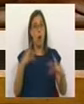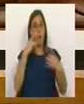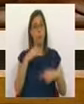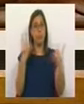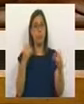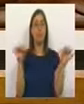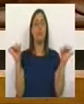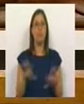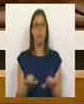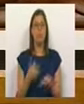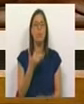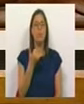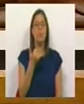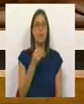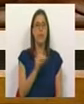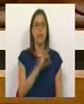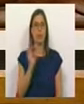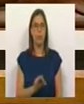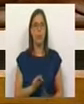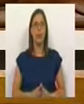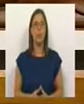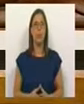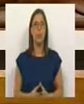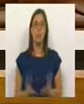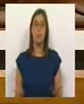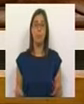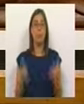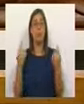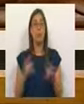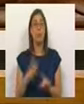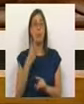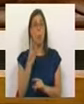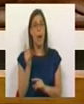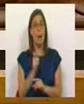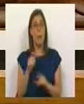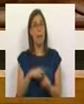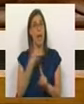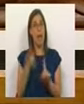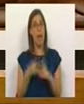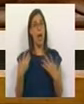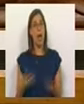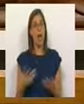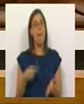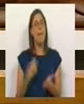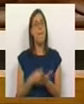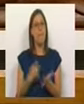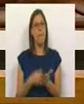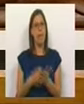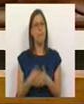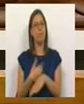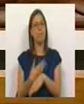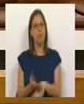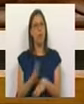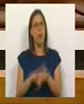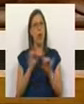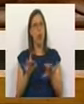públicos agravou-se 20%. E só nos primeiros 4 meses deste ano, os pagamentos em atraso